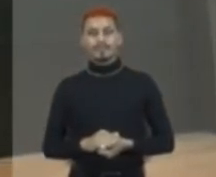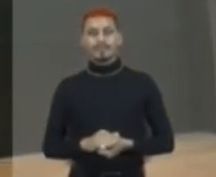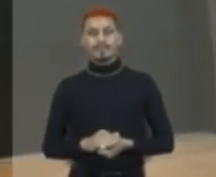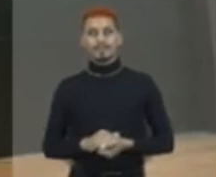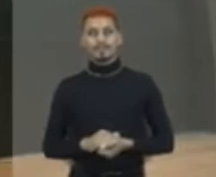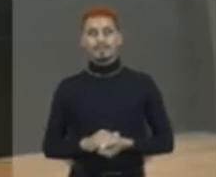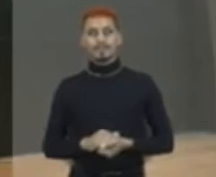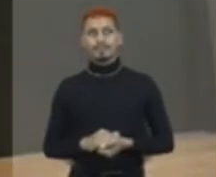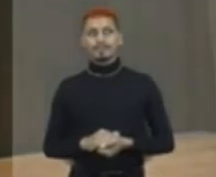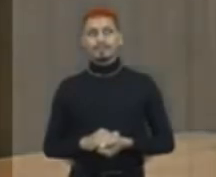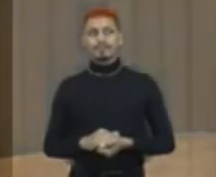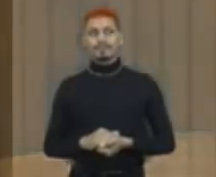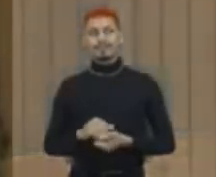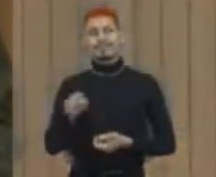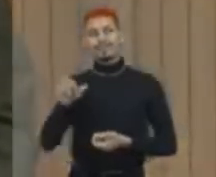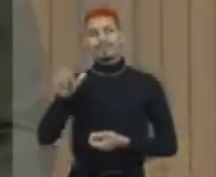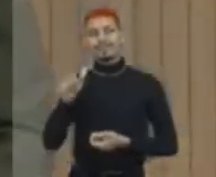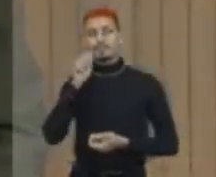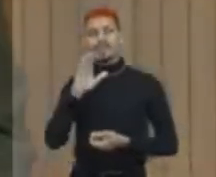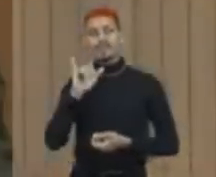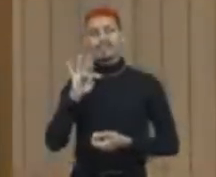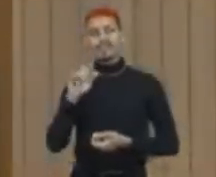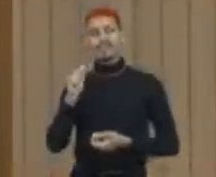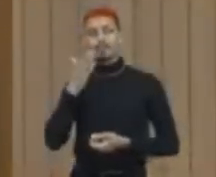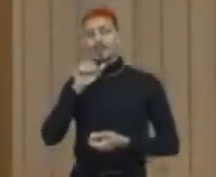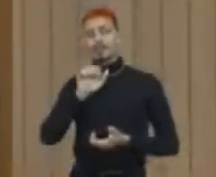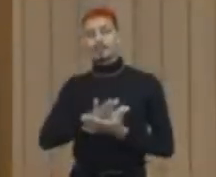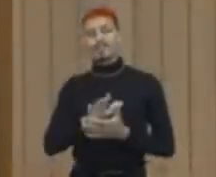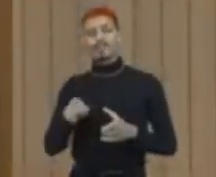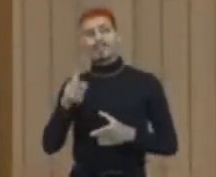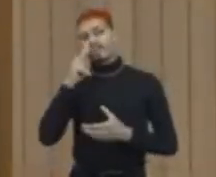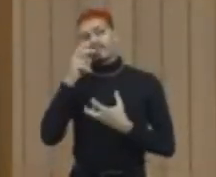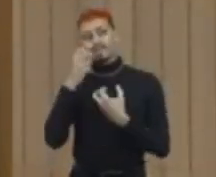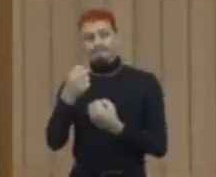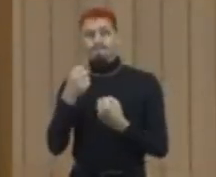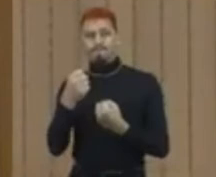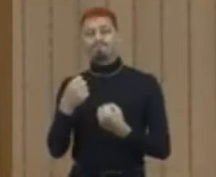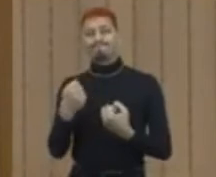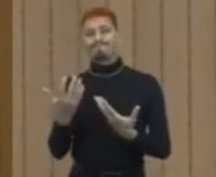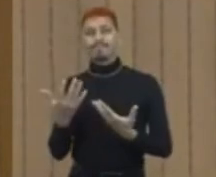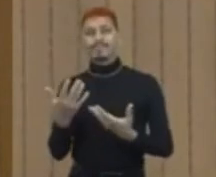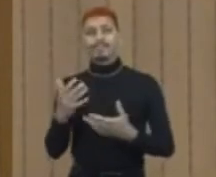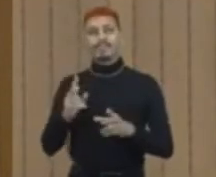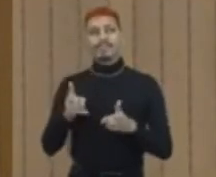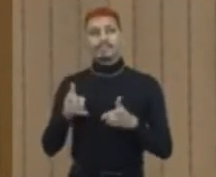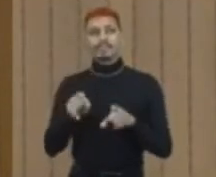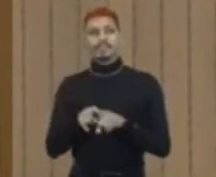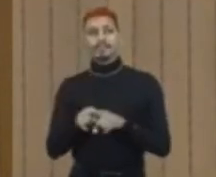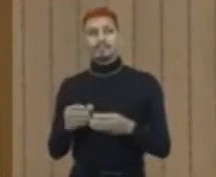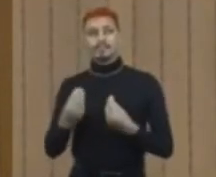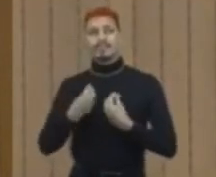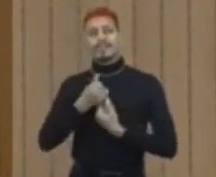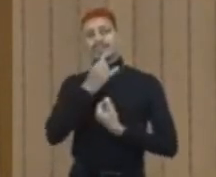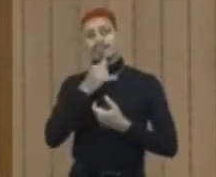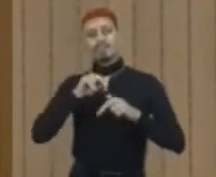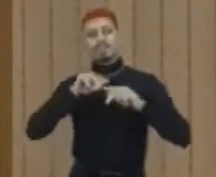E me deu muita força. Ela sempre foi uma pessoa muito forte, muito. E que deu muitos exemplos, e que é uma pessoa